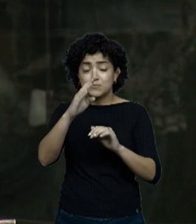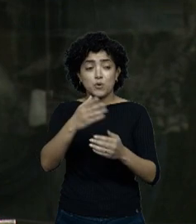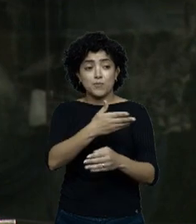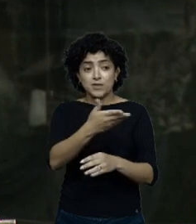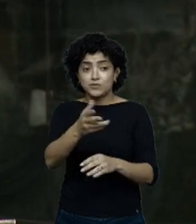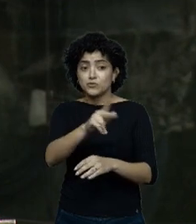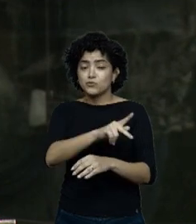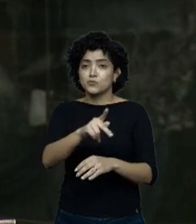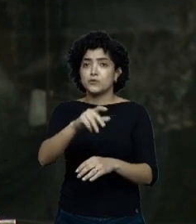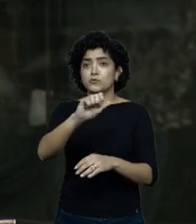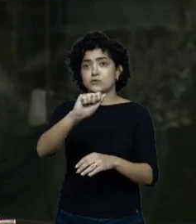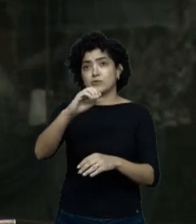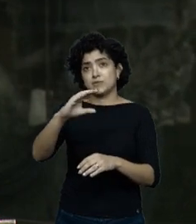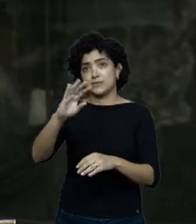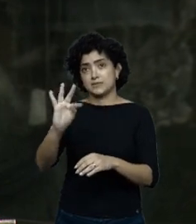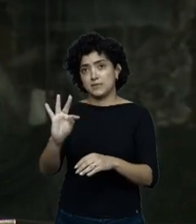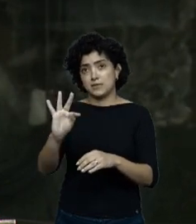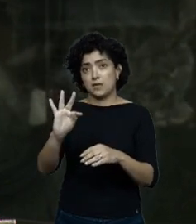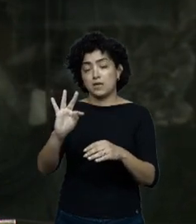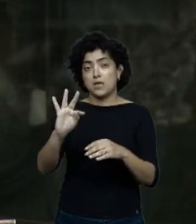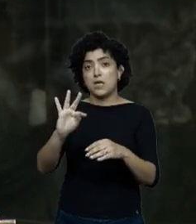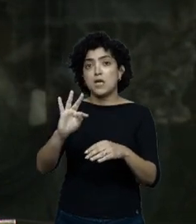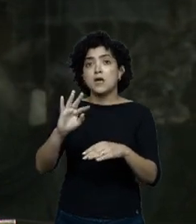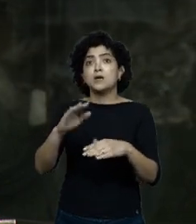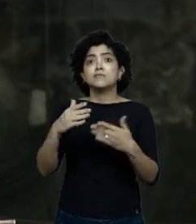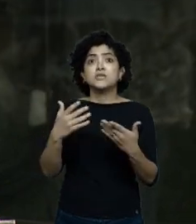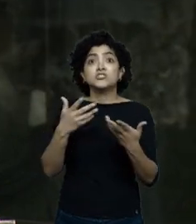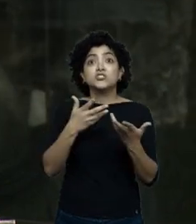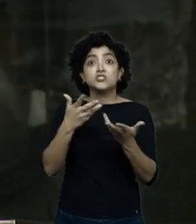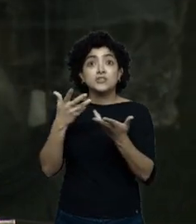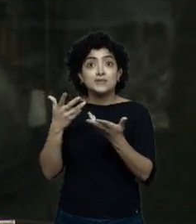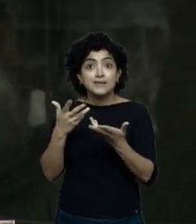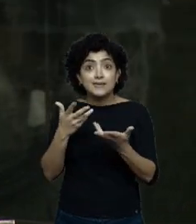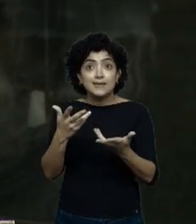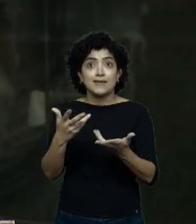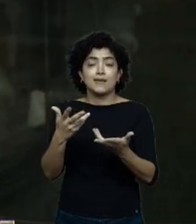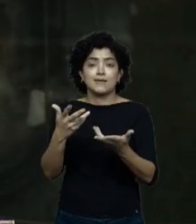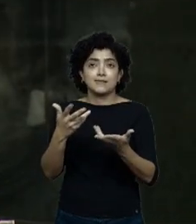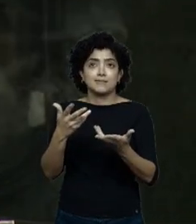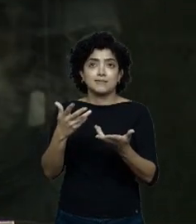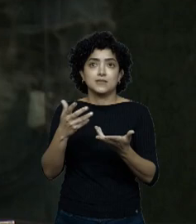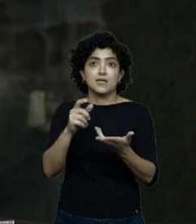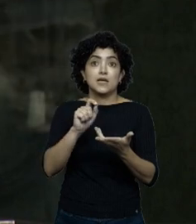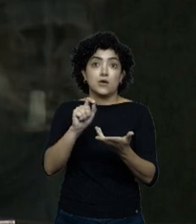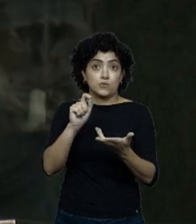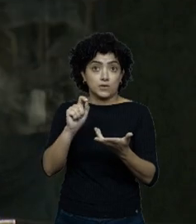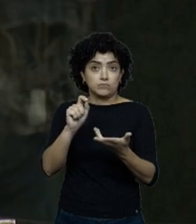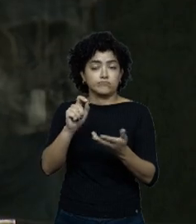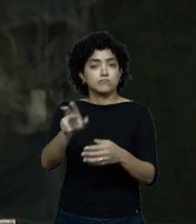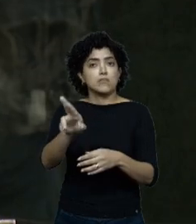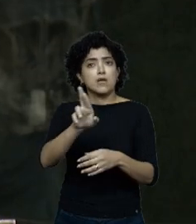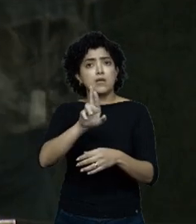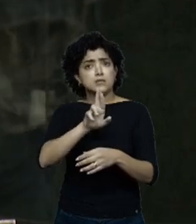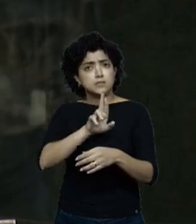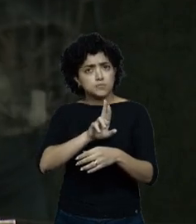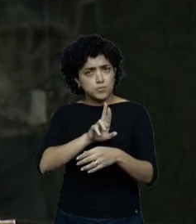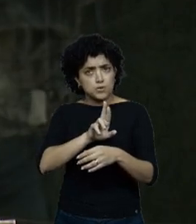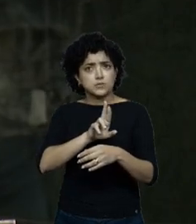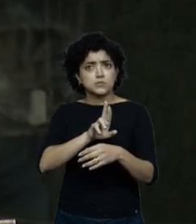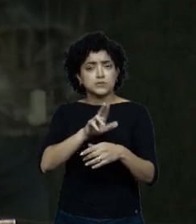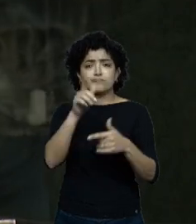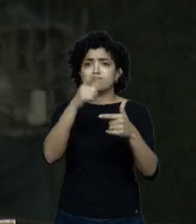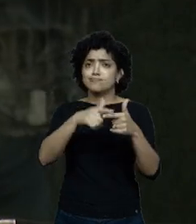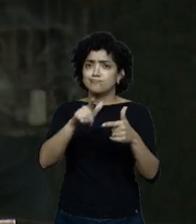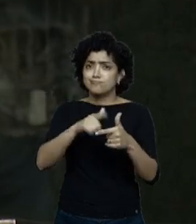ac3 tudo que nós procuramos nas regionais nas creches foi respostas para todos os problemas